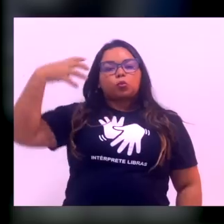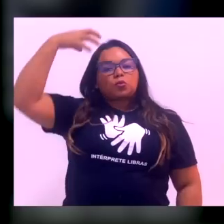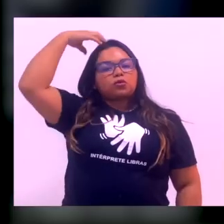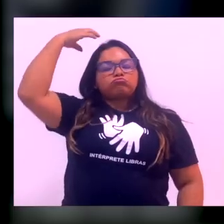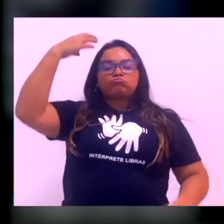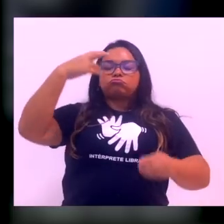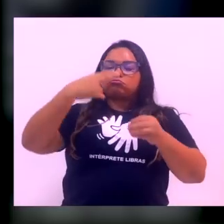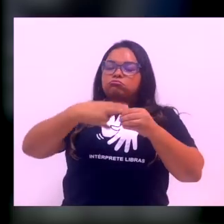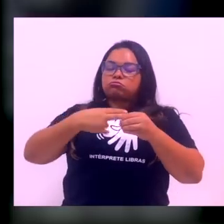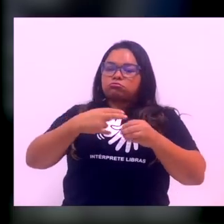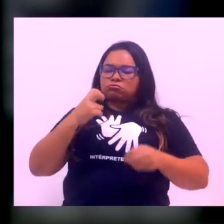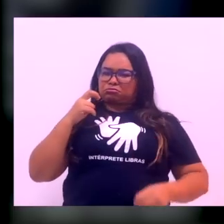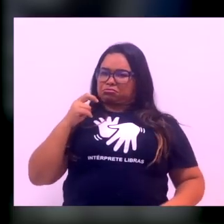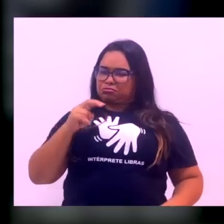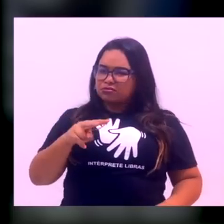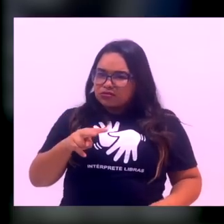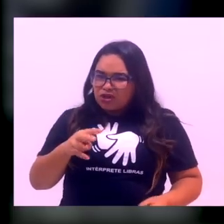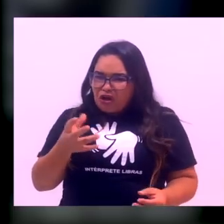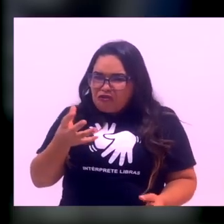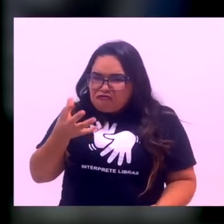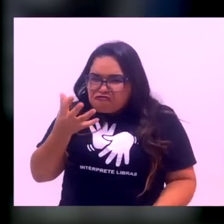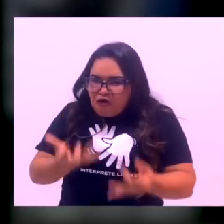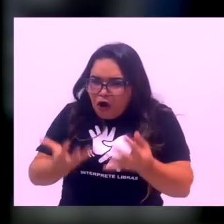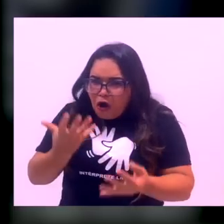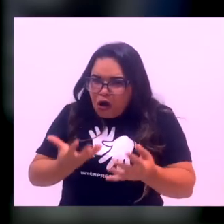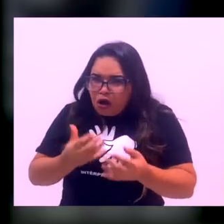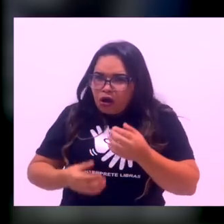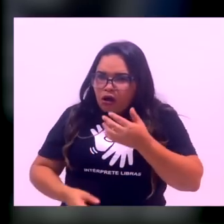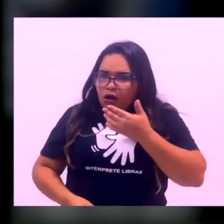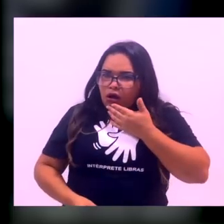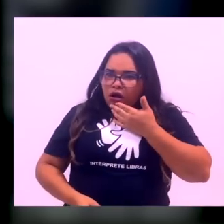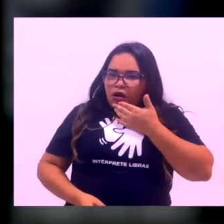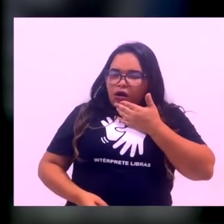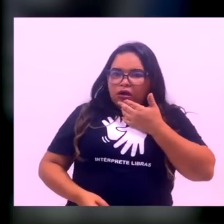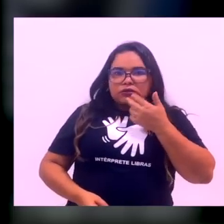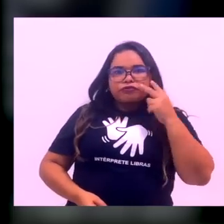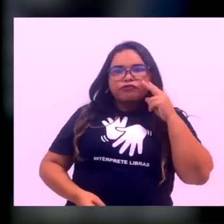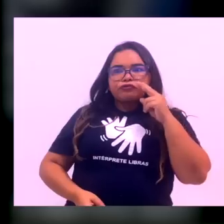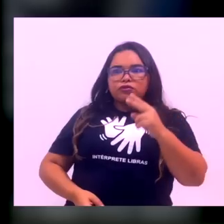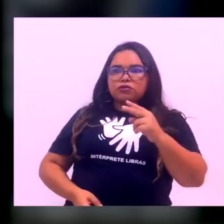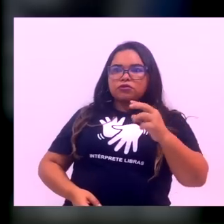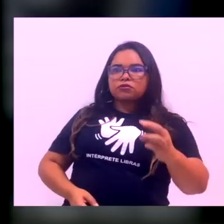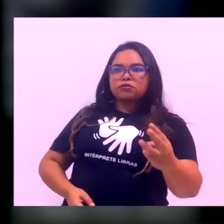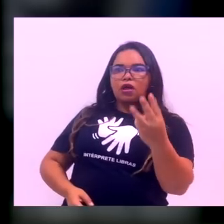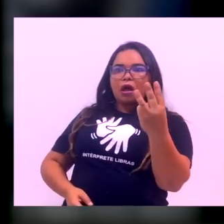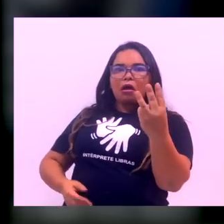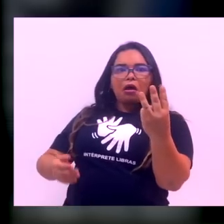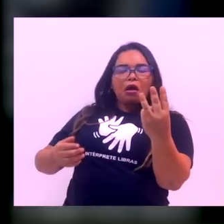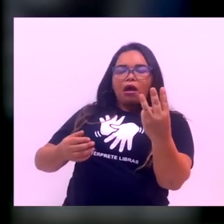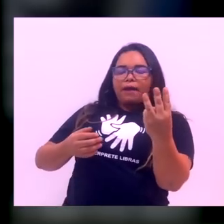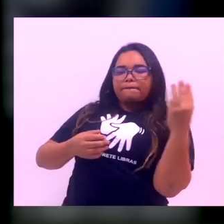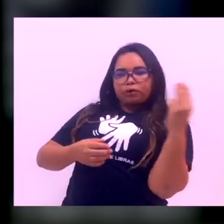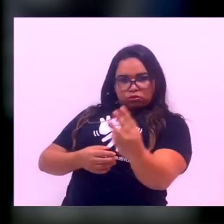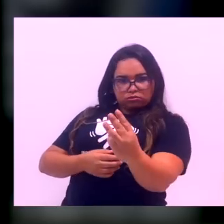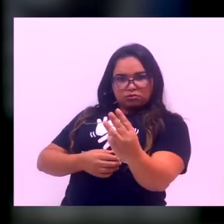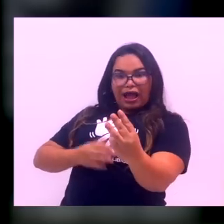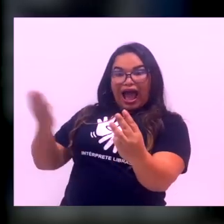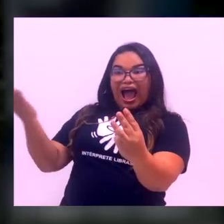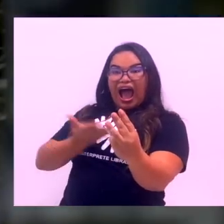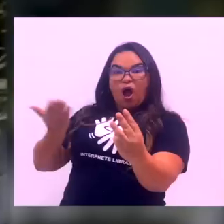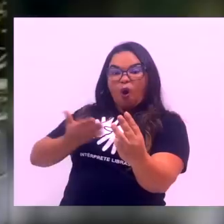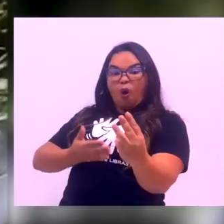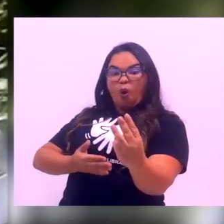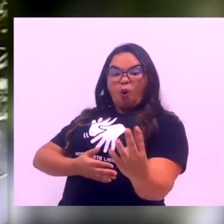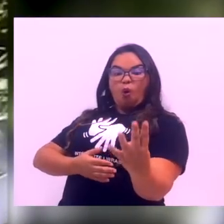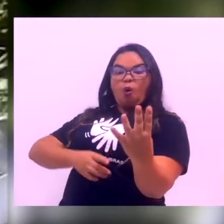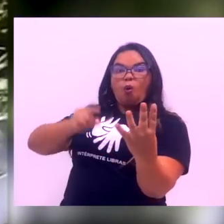3:26 diz: Nabucodonosor então se aproximou da abertura da fornalha ardente e gritou: Sadraque, Mesaque, Abednego, servos do